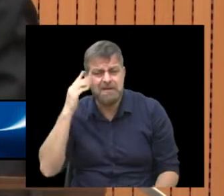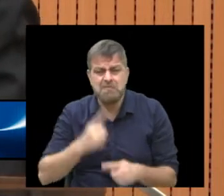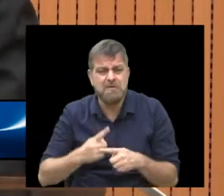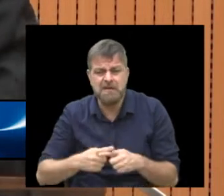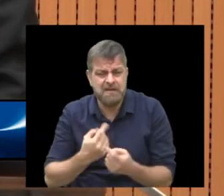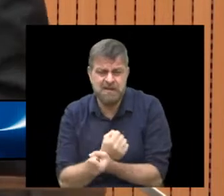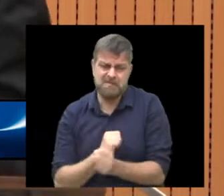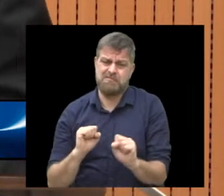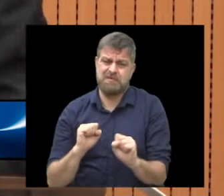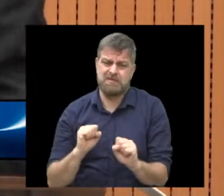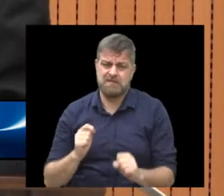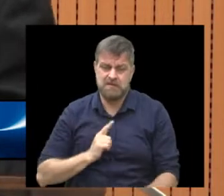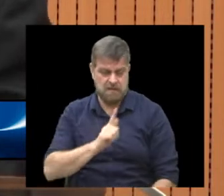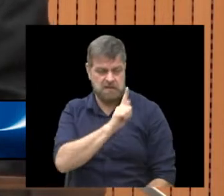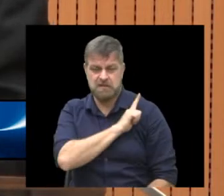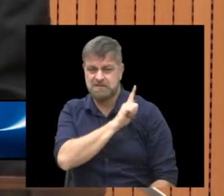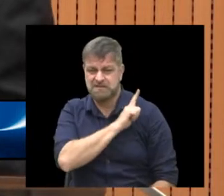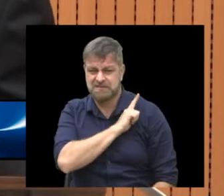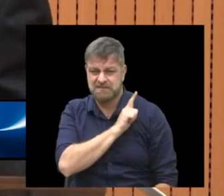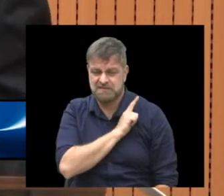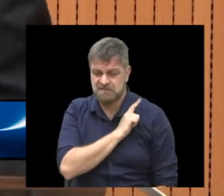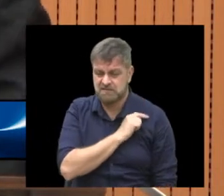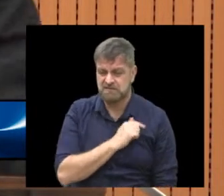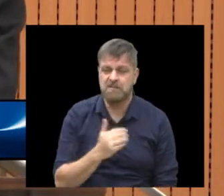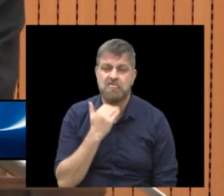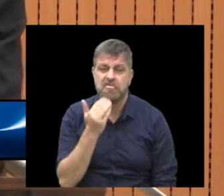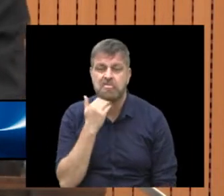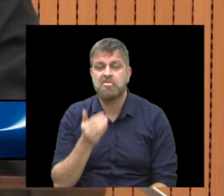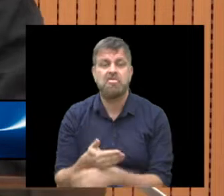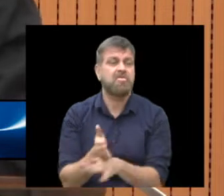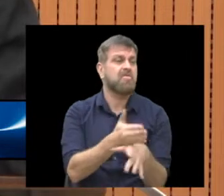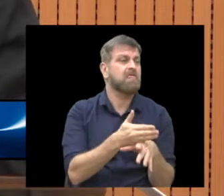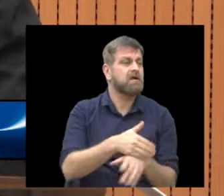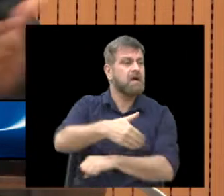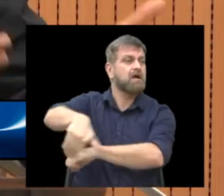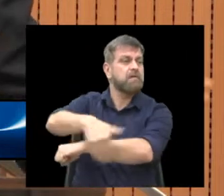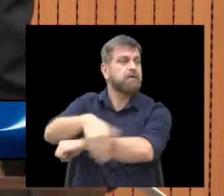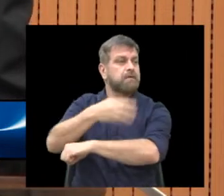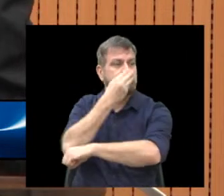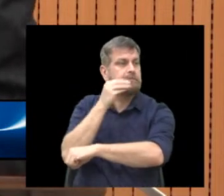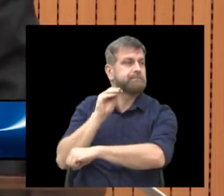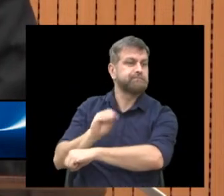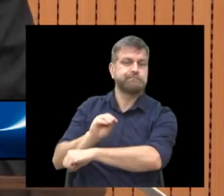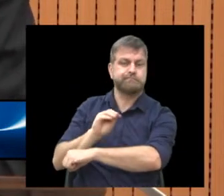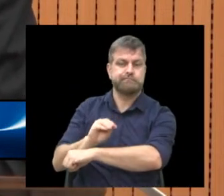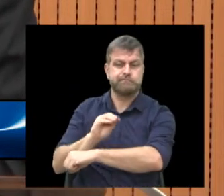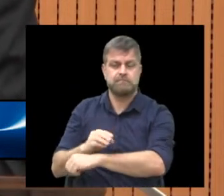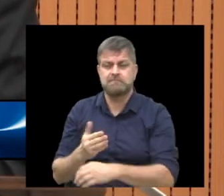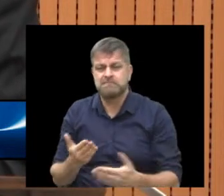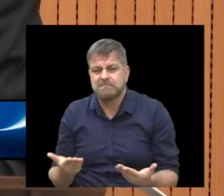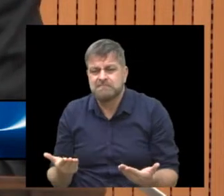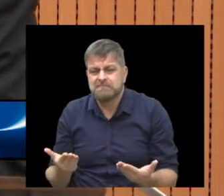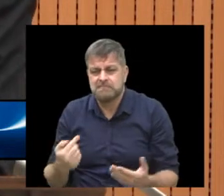que a gestão tenha sido tão mal feita ao ponto de ter esquecido uma rua, uma via pública. Então, eu estou